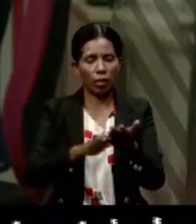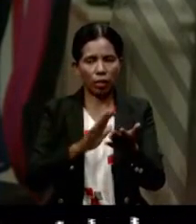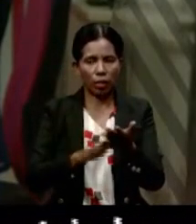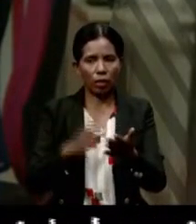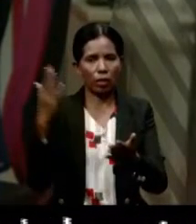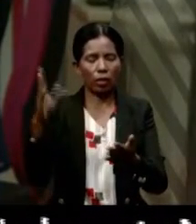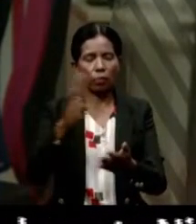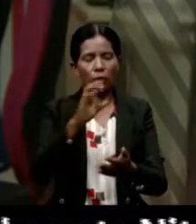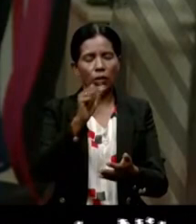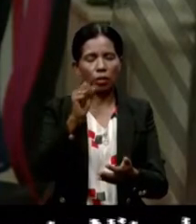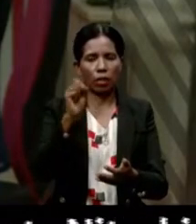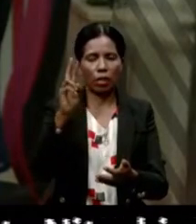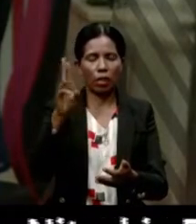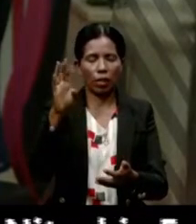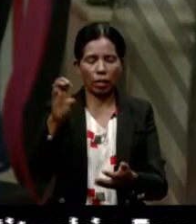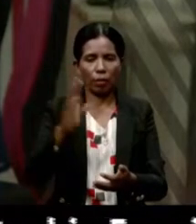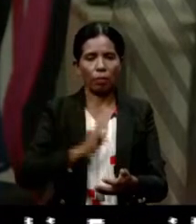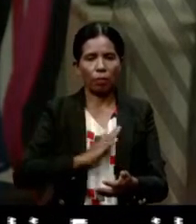Básica Boaçare Baucau.